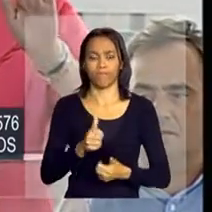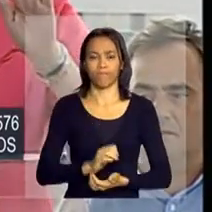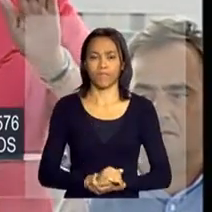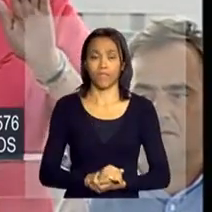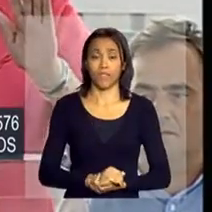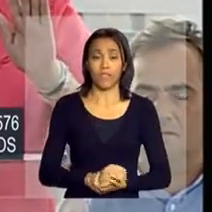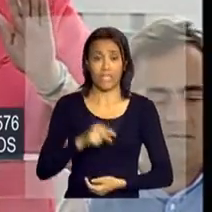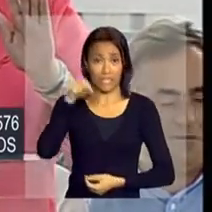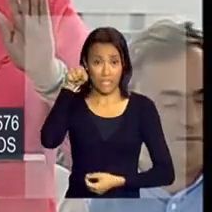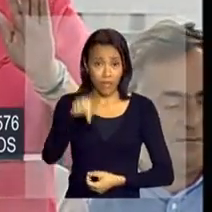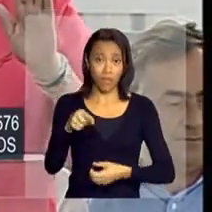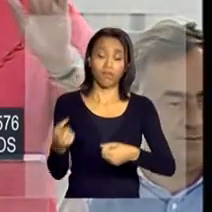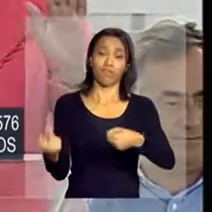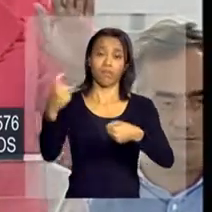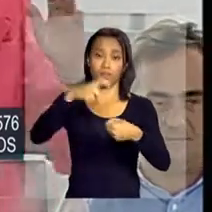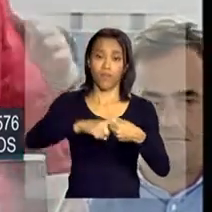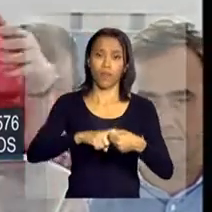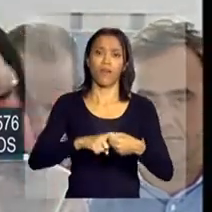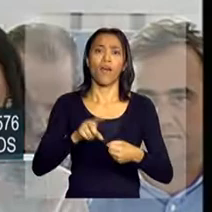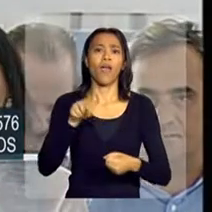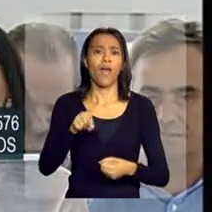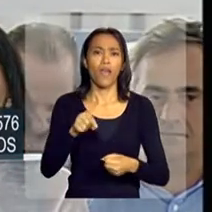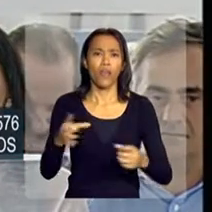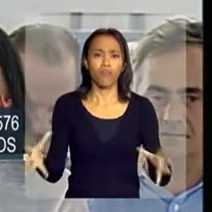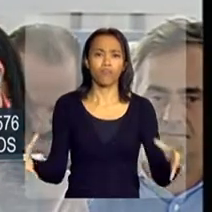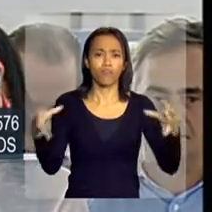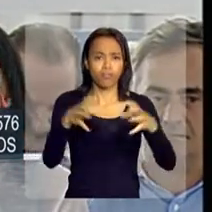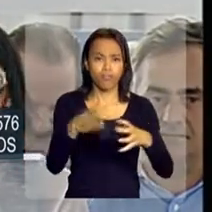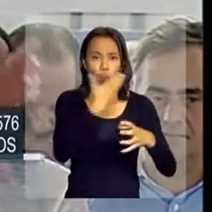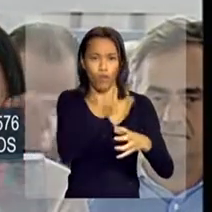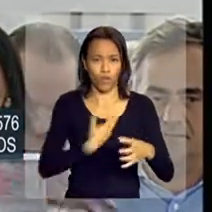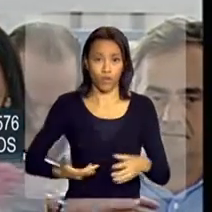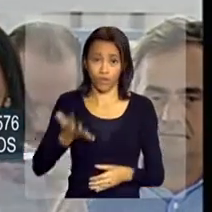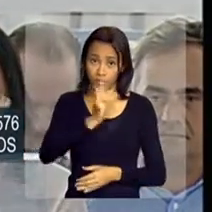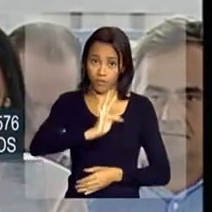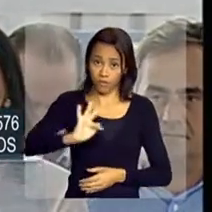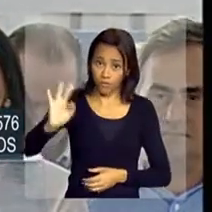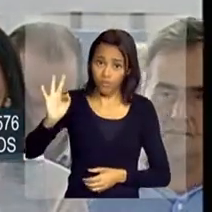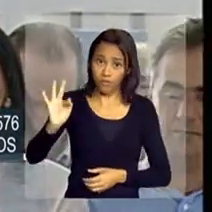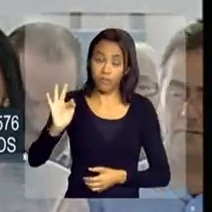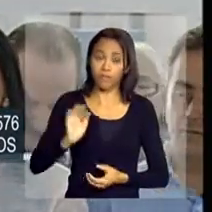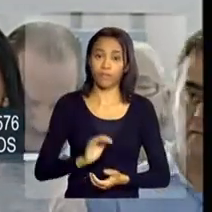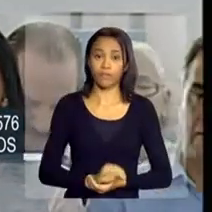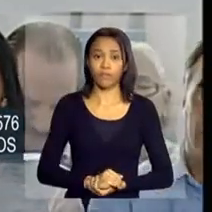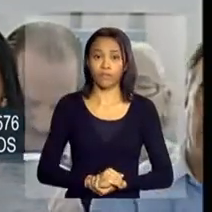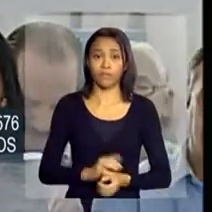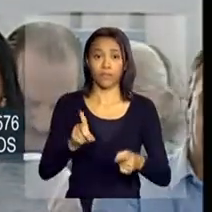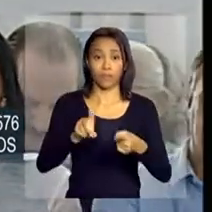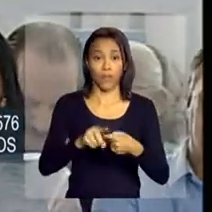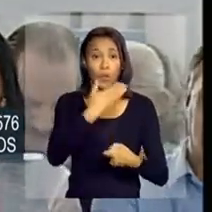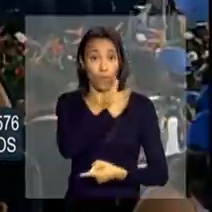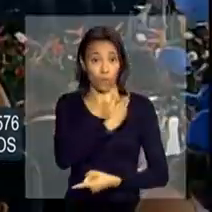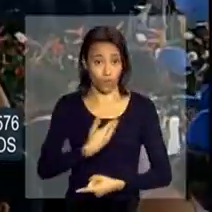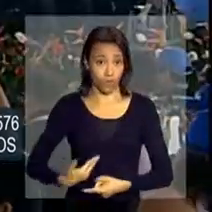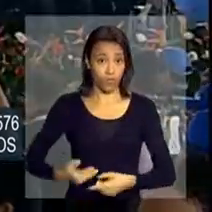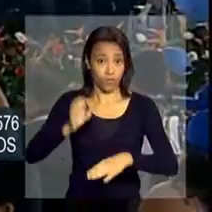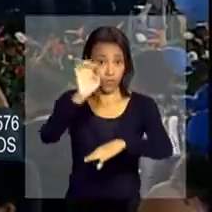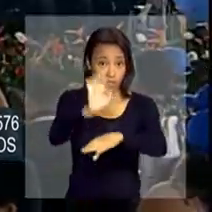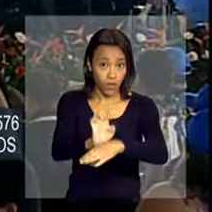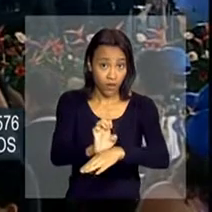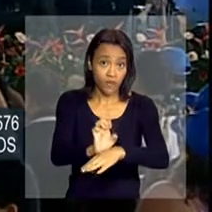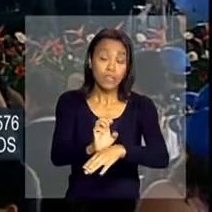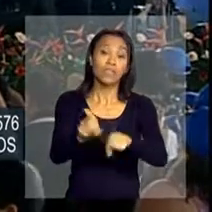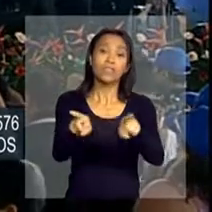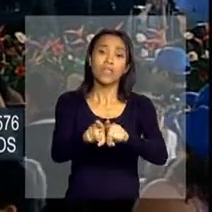E que essa parceria, ela congrega o governo federal, o governo do estado, e aí eu